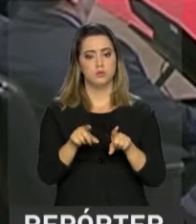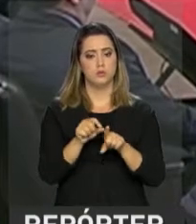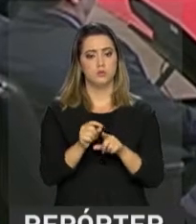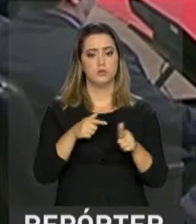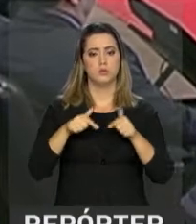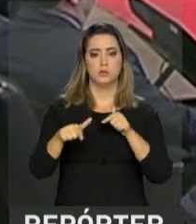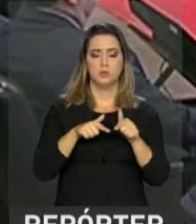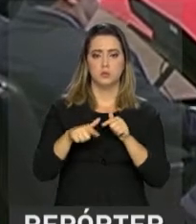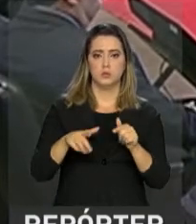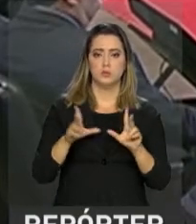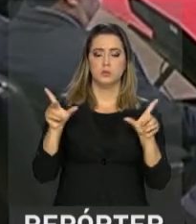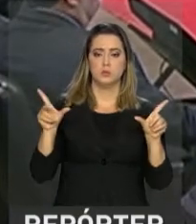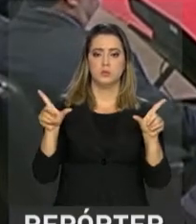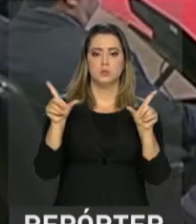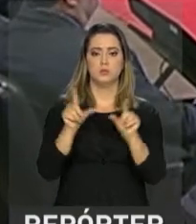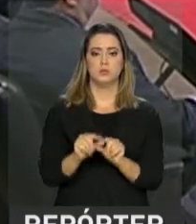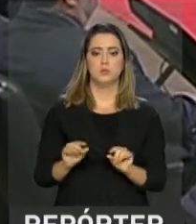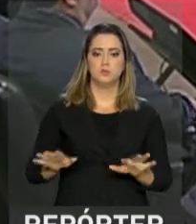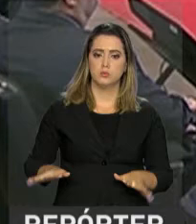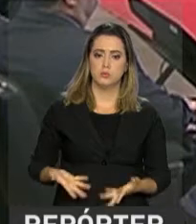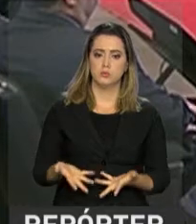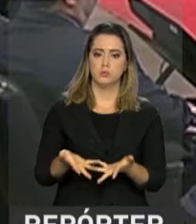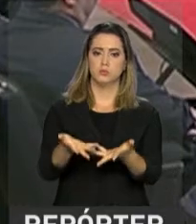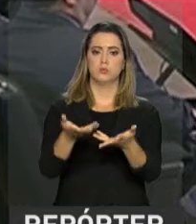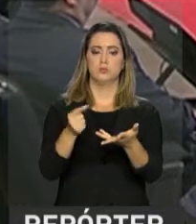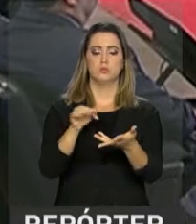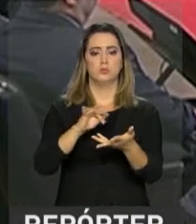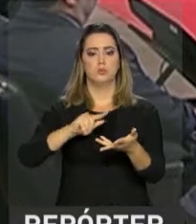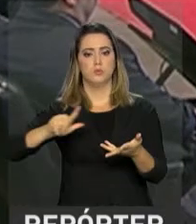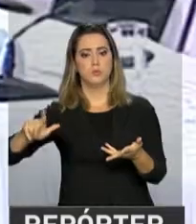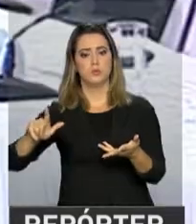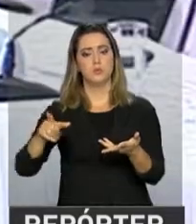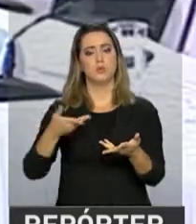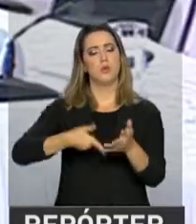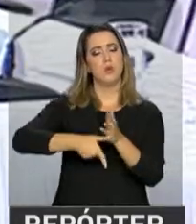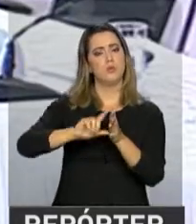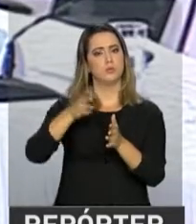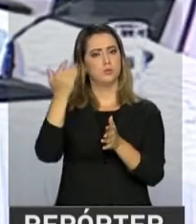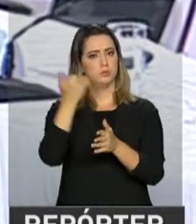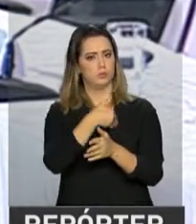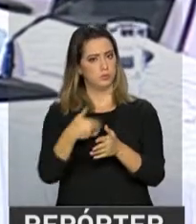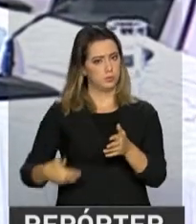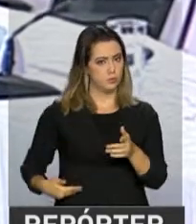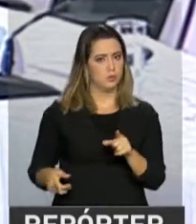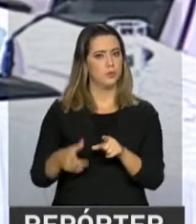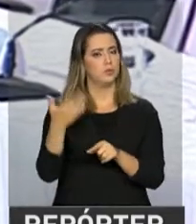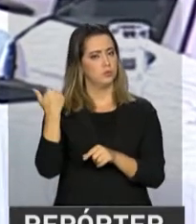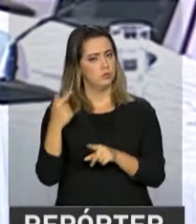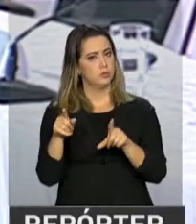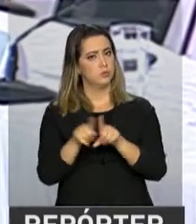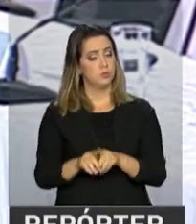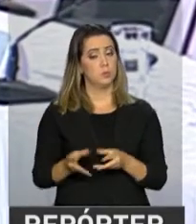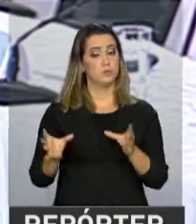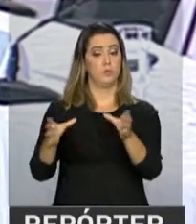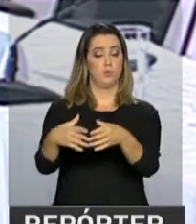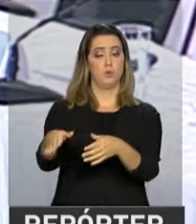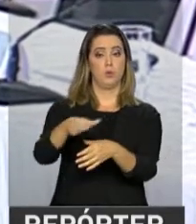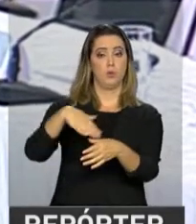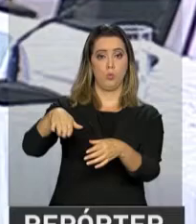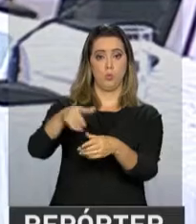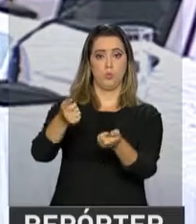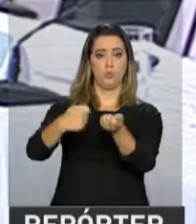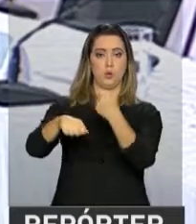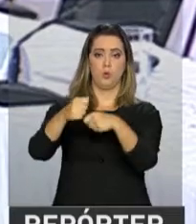tem trabalhado para reduzir os incentivos fiscais concedidos anteriormente a setores econômicos, com a isenção